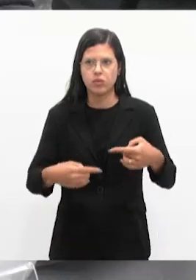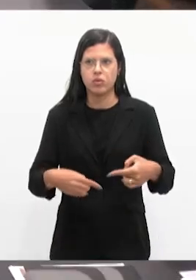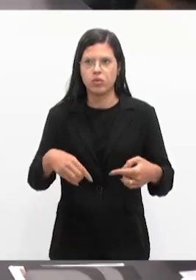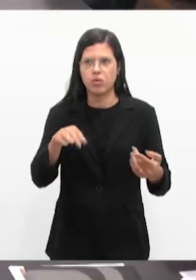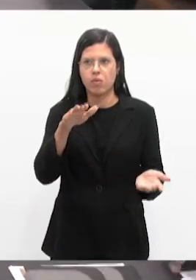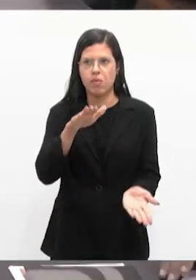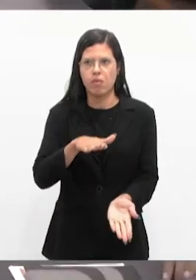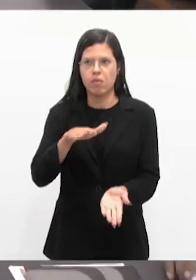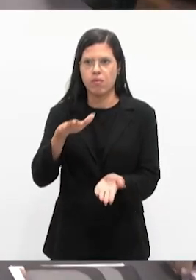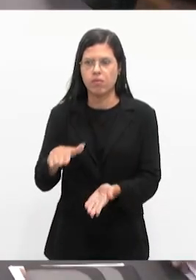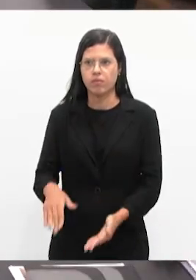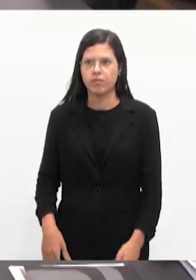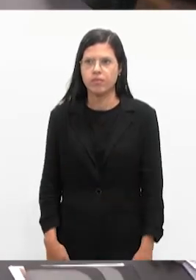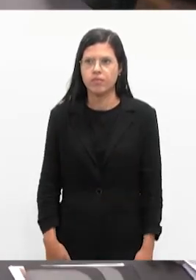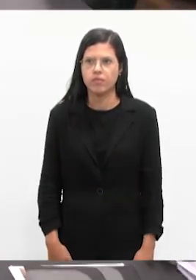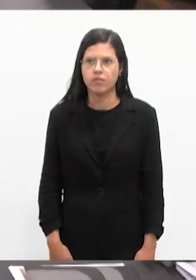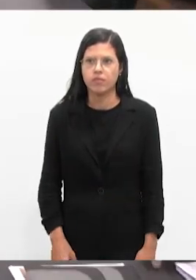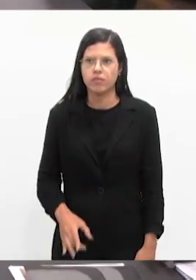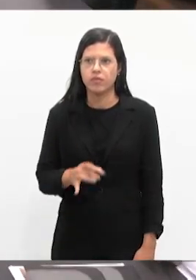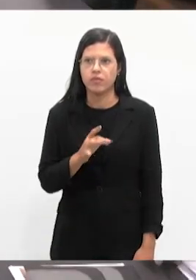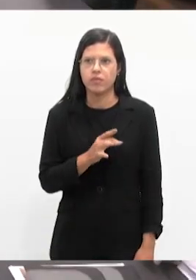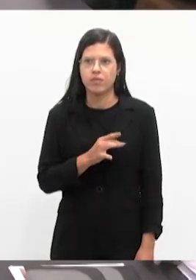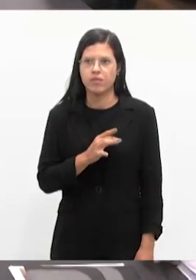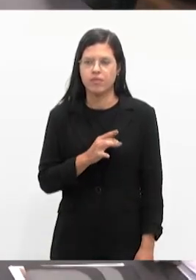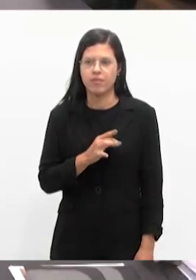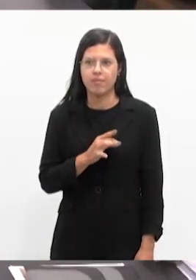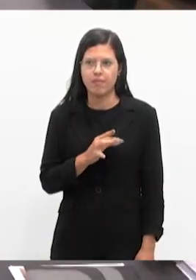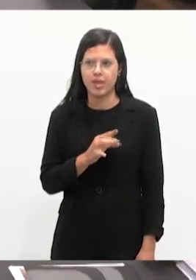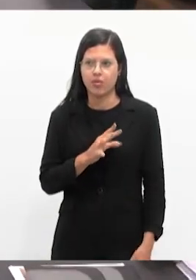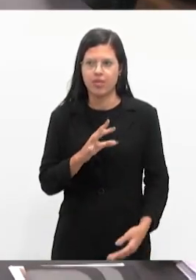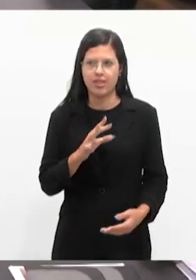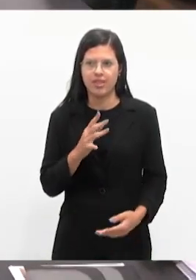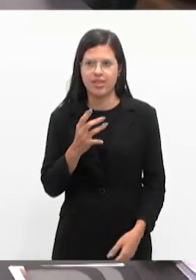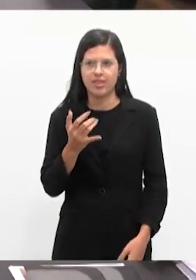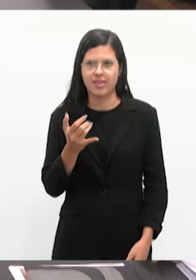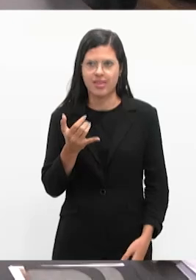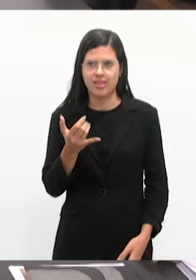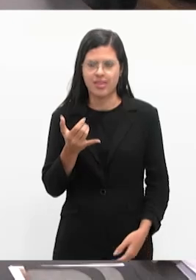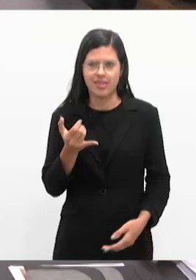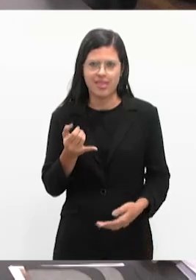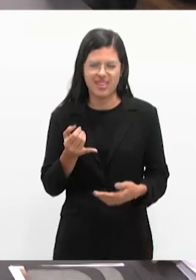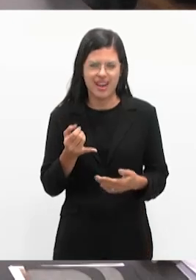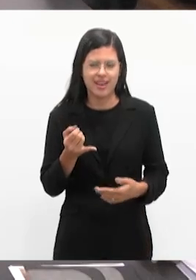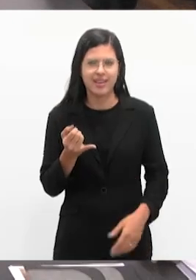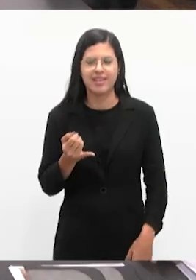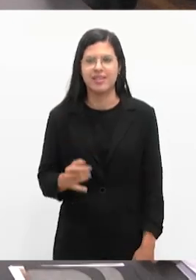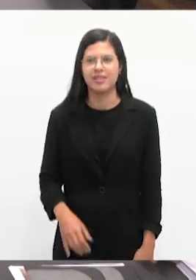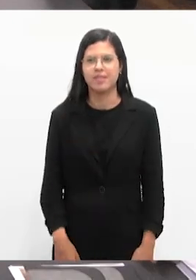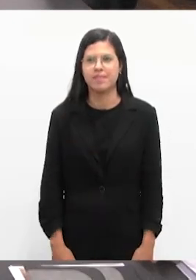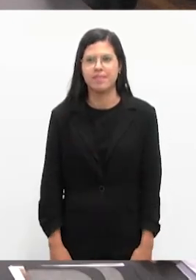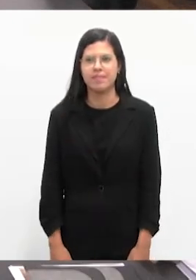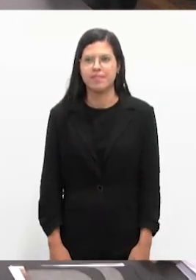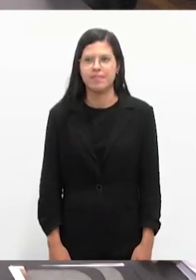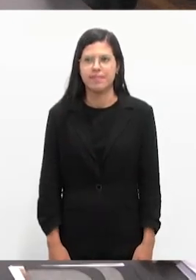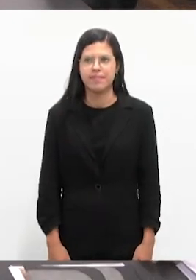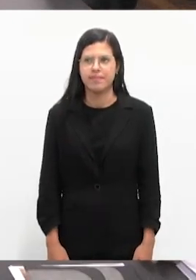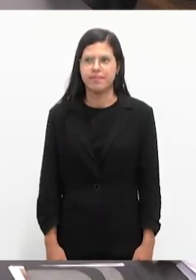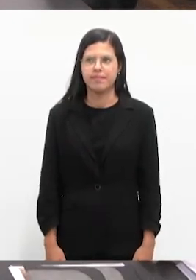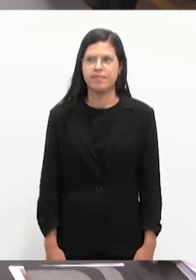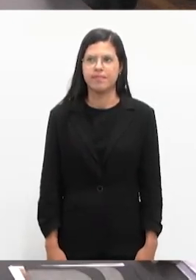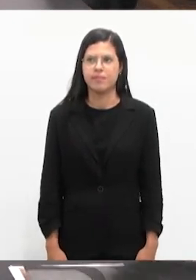né? Hã? Medo da caneta, né, presidente? Medo da tinta. Medo da tinta. É. Pois